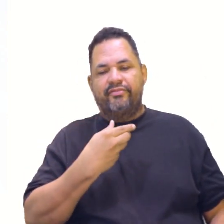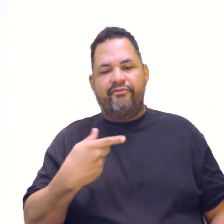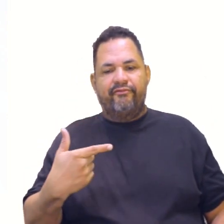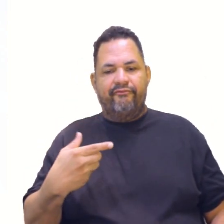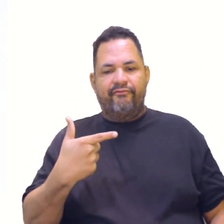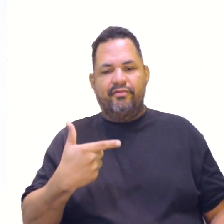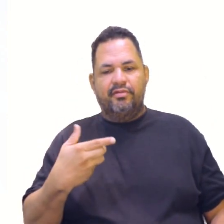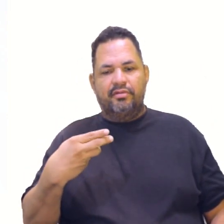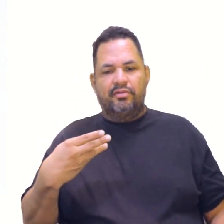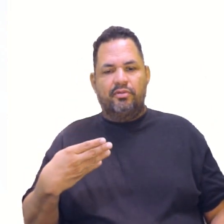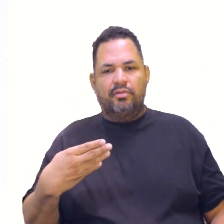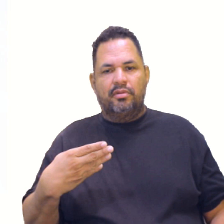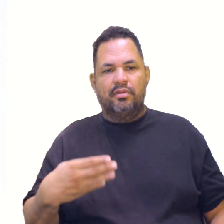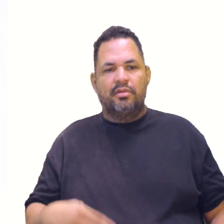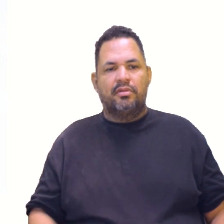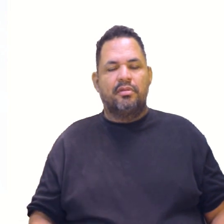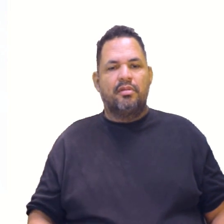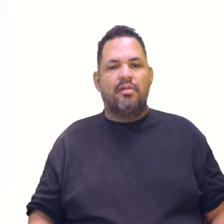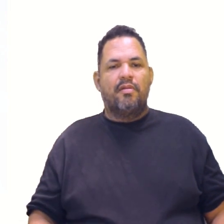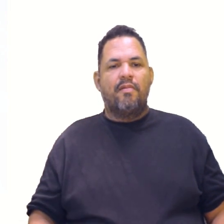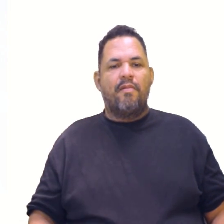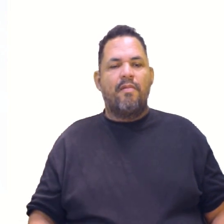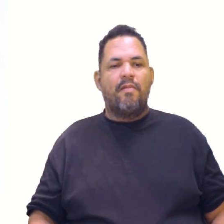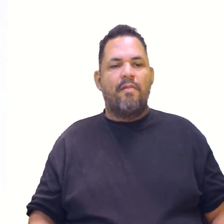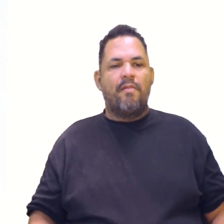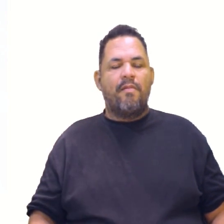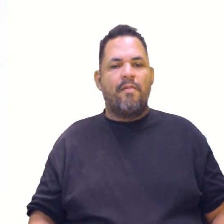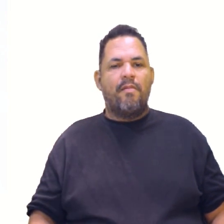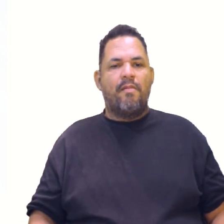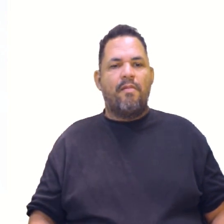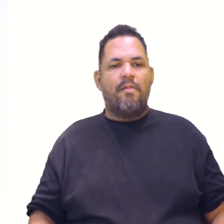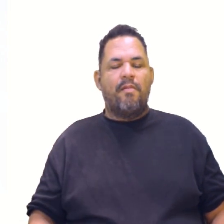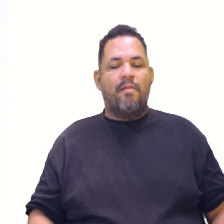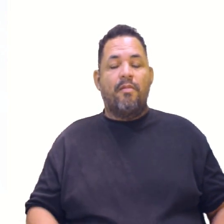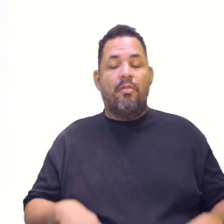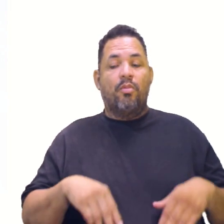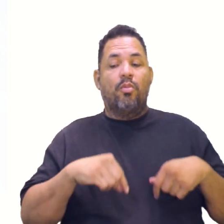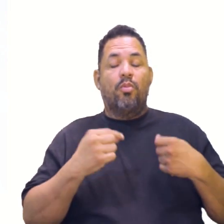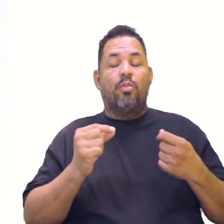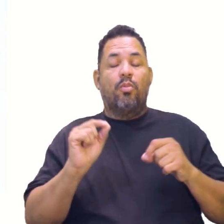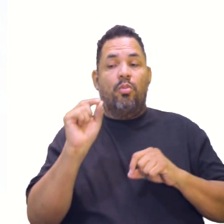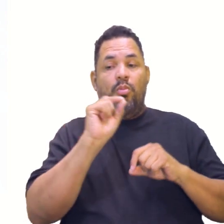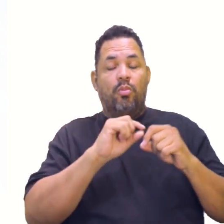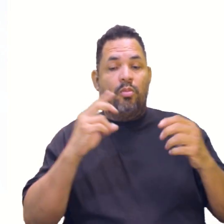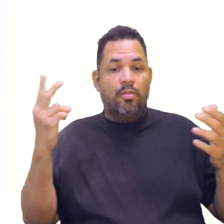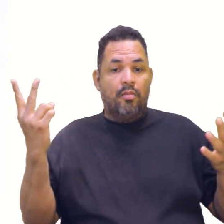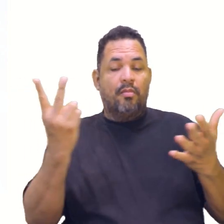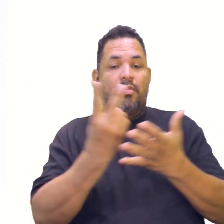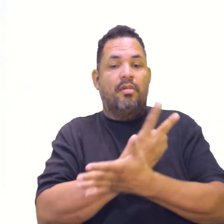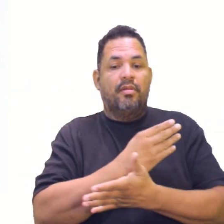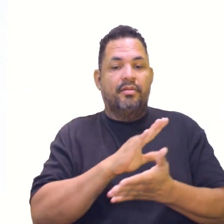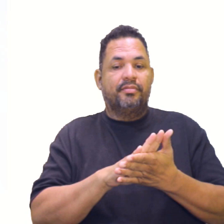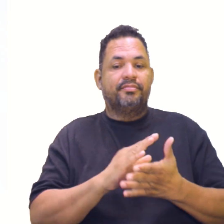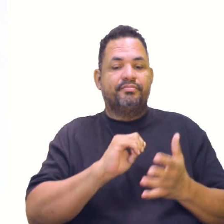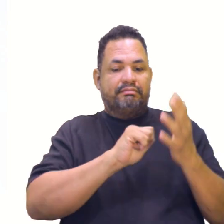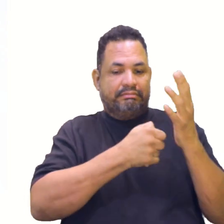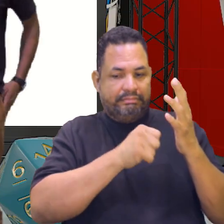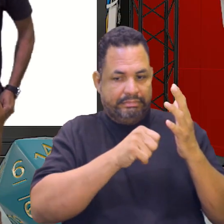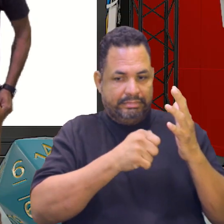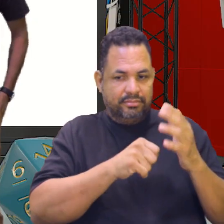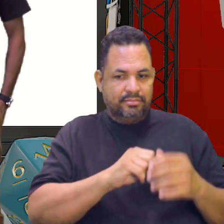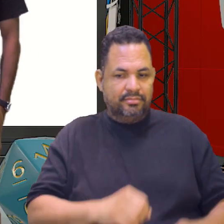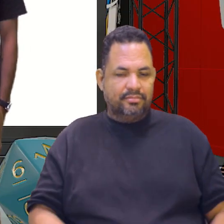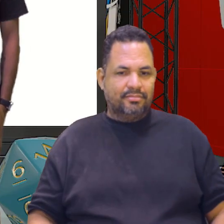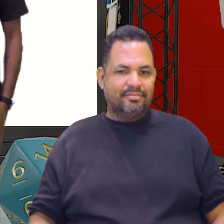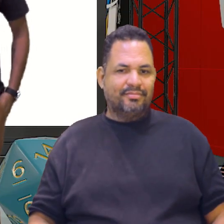ou 25 horas? Com vocês, é hora de dar uma pensada. O que aconteceu? Você não sabe o que é relógio de corda? Pesquisa